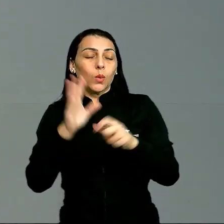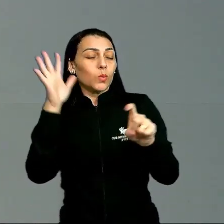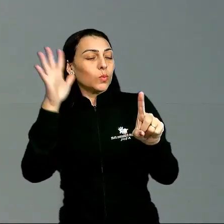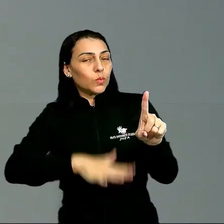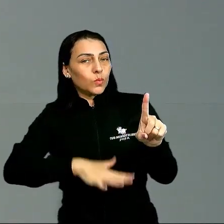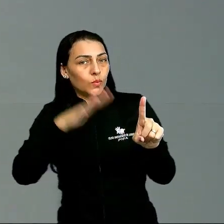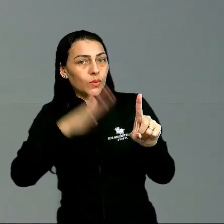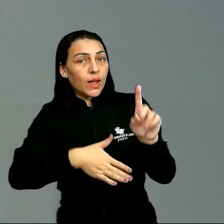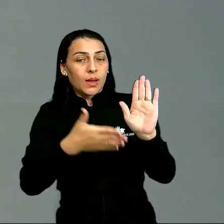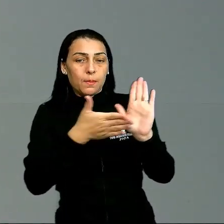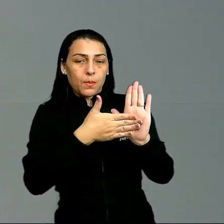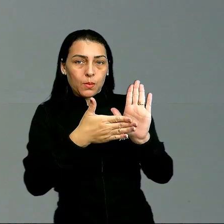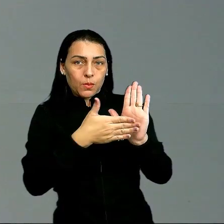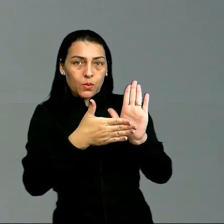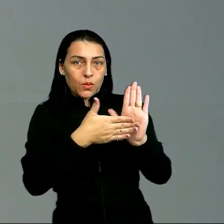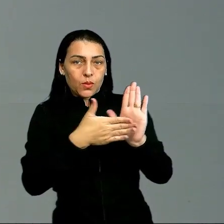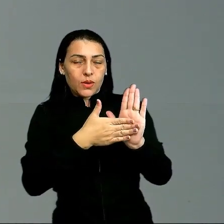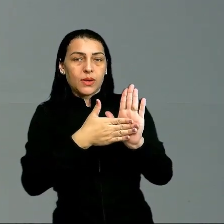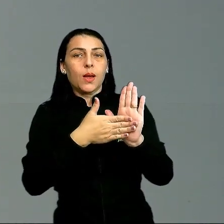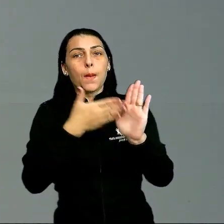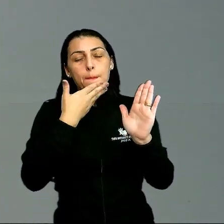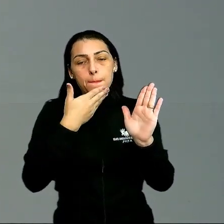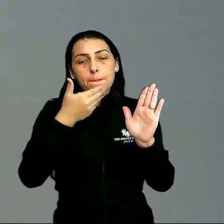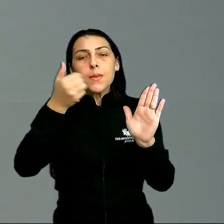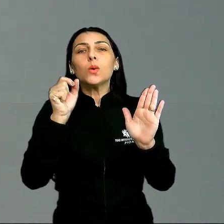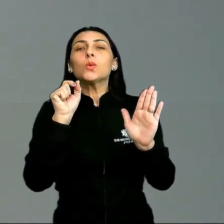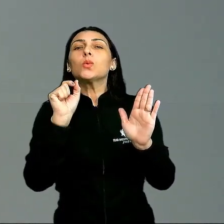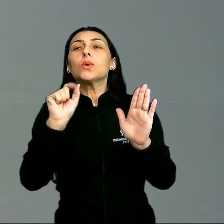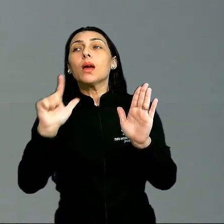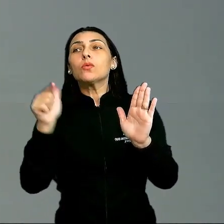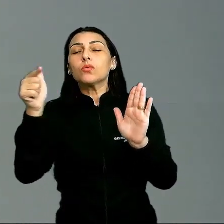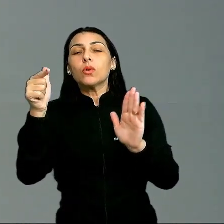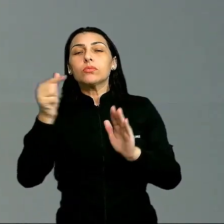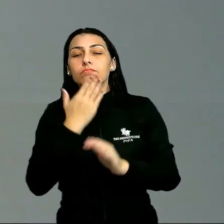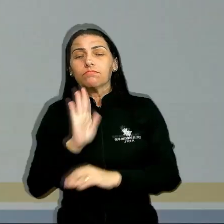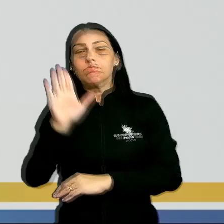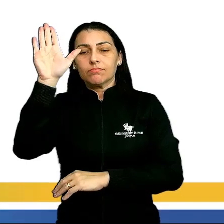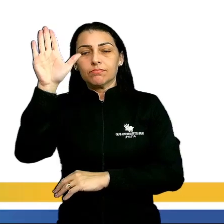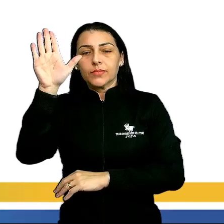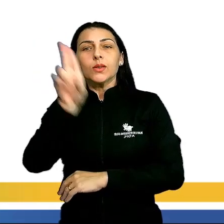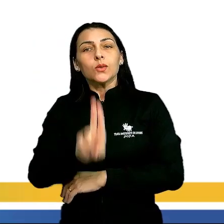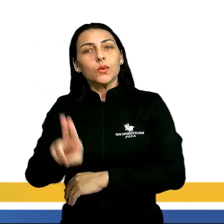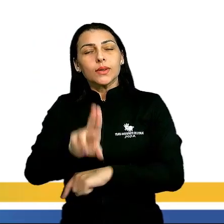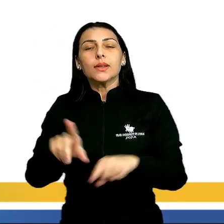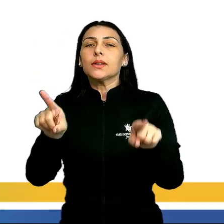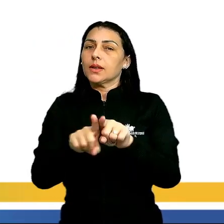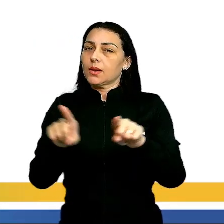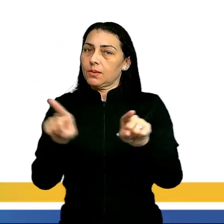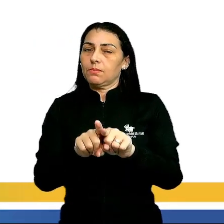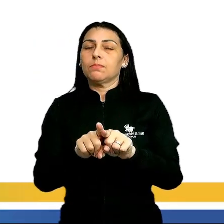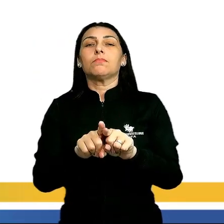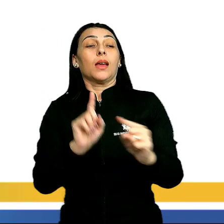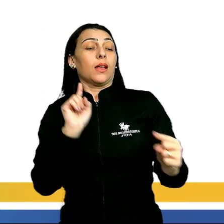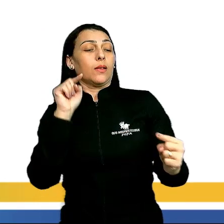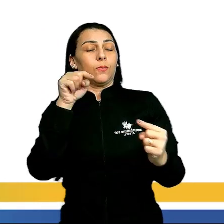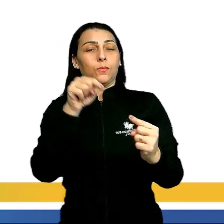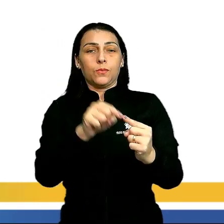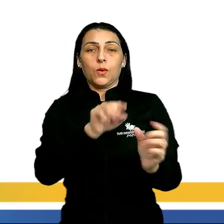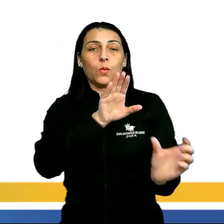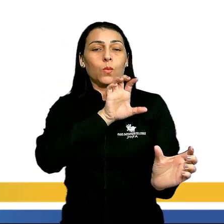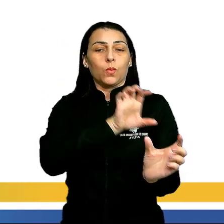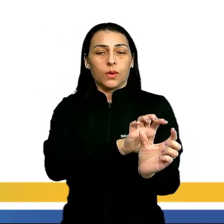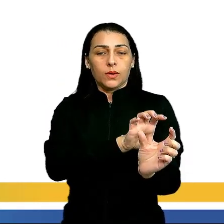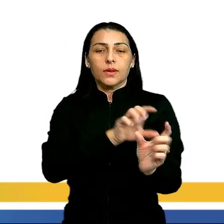Convencer de que as propostas dele são melhores do que as dos outros. Então, ele utiliza também essa função, que é a função